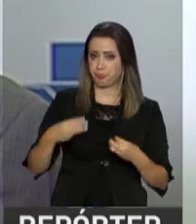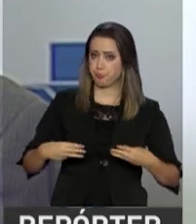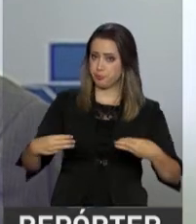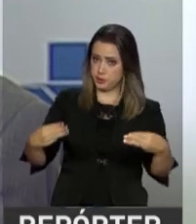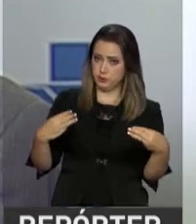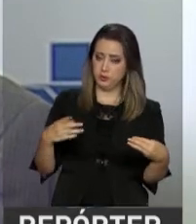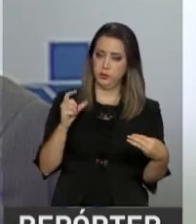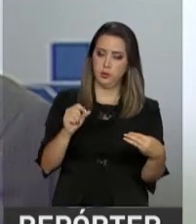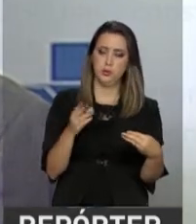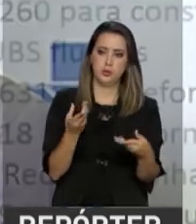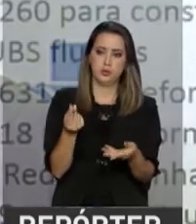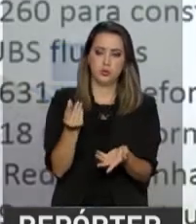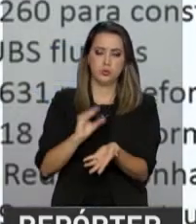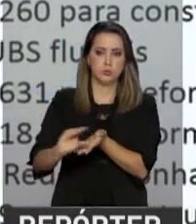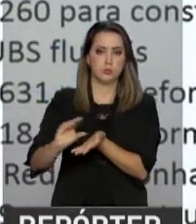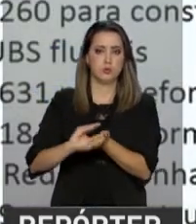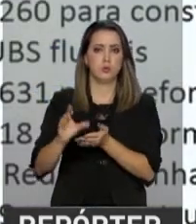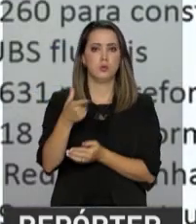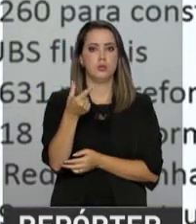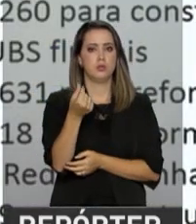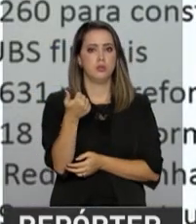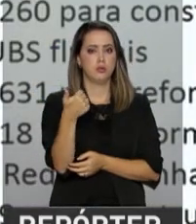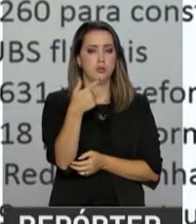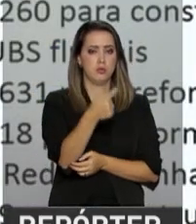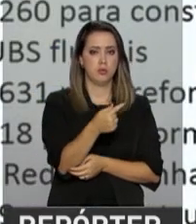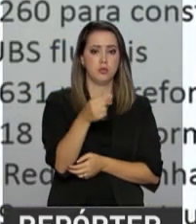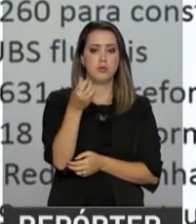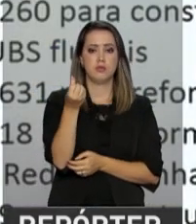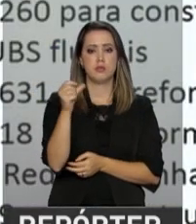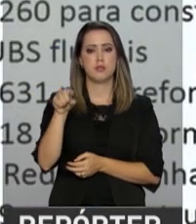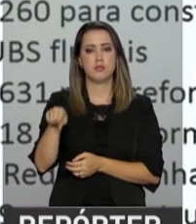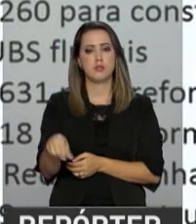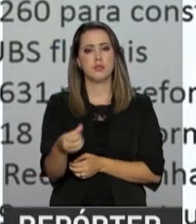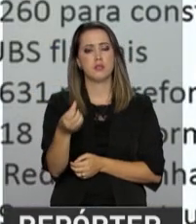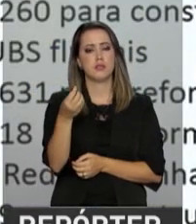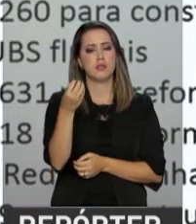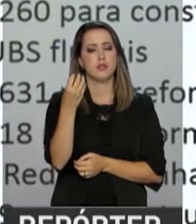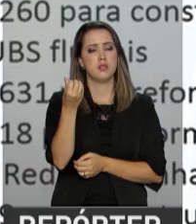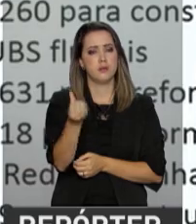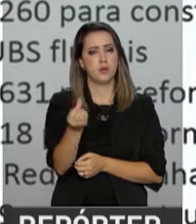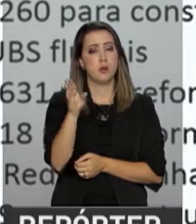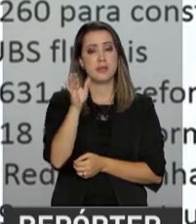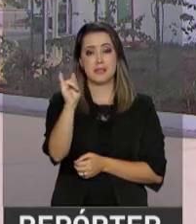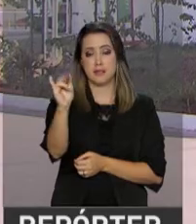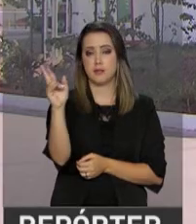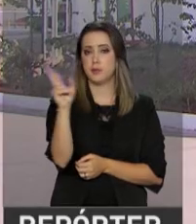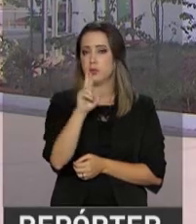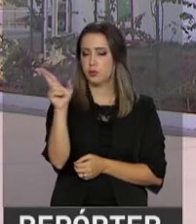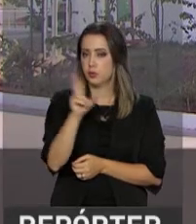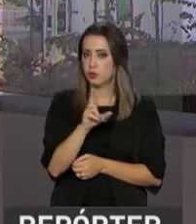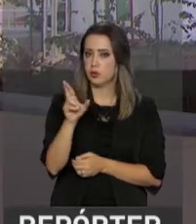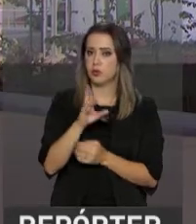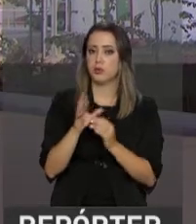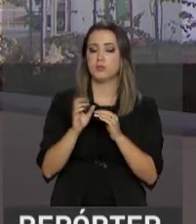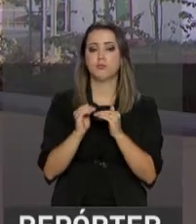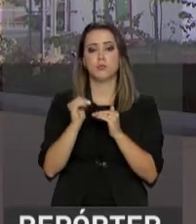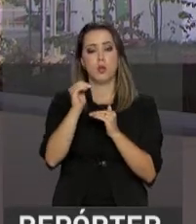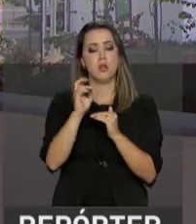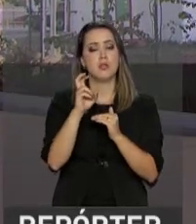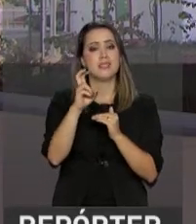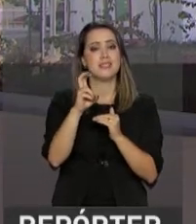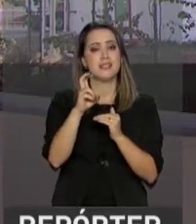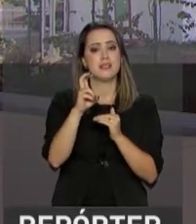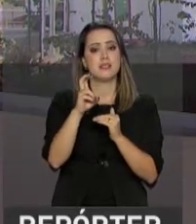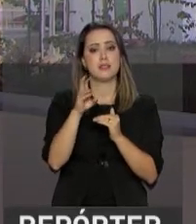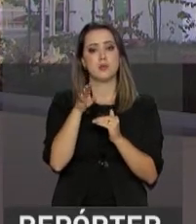investiu em 2017 6 bilhões e 600 milhões de reais no total 5 bilhões foram para construção